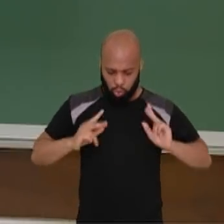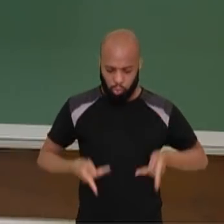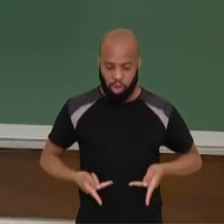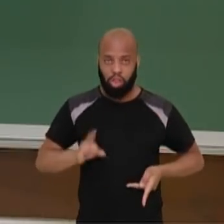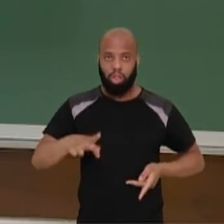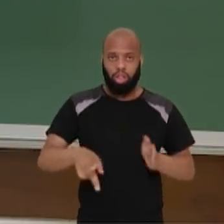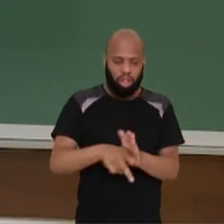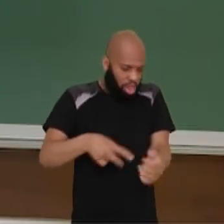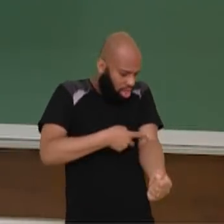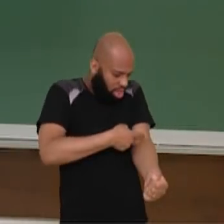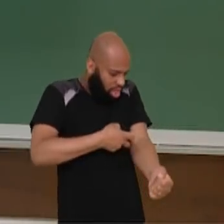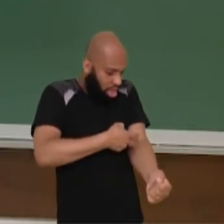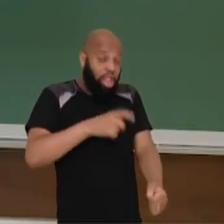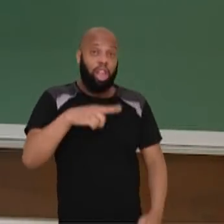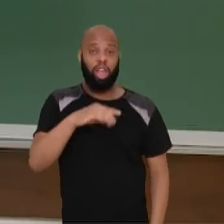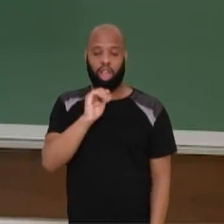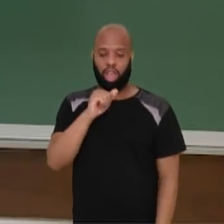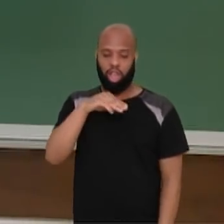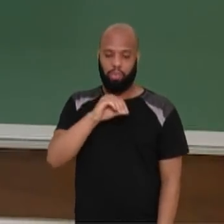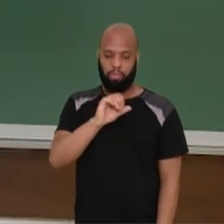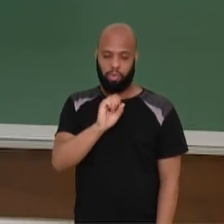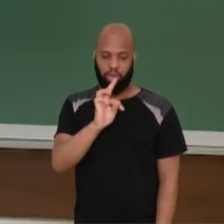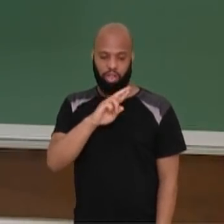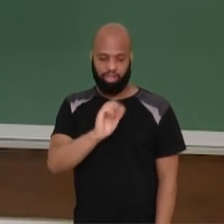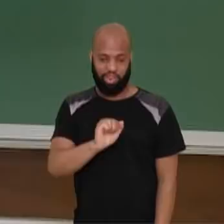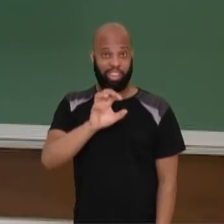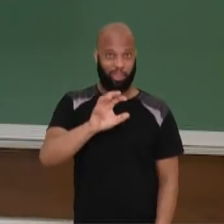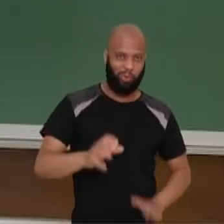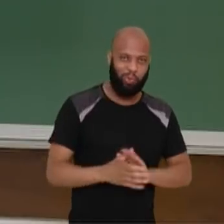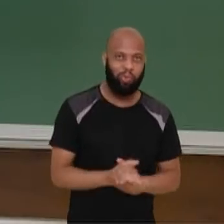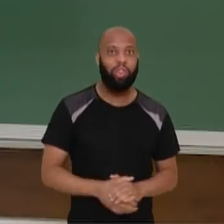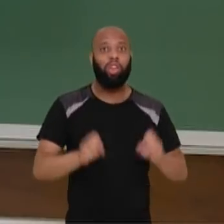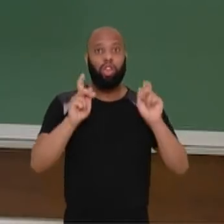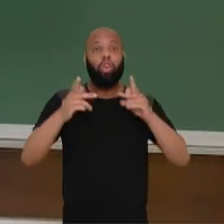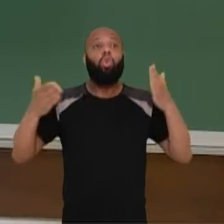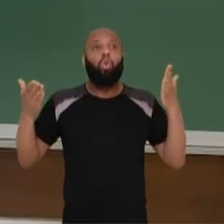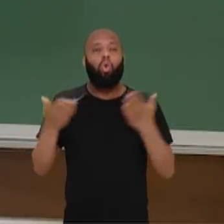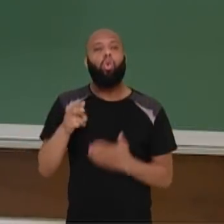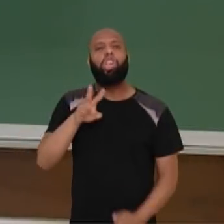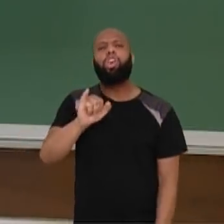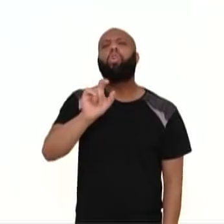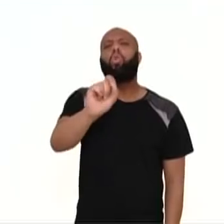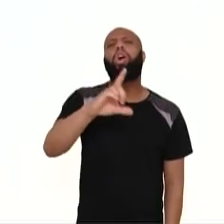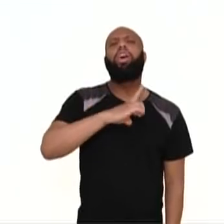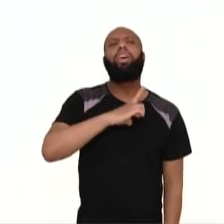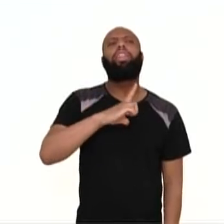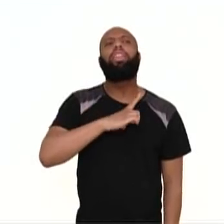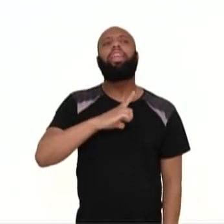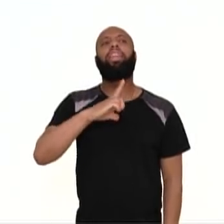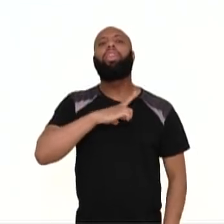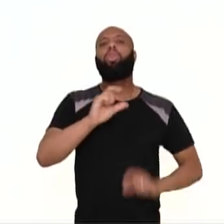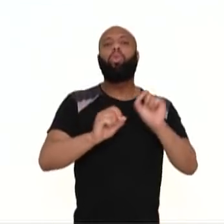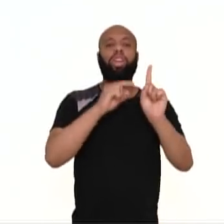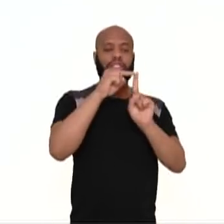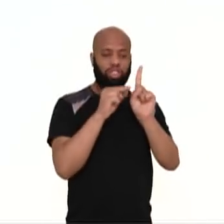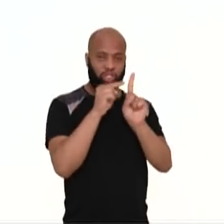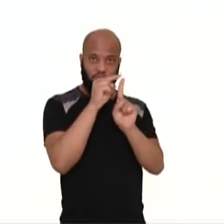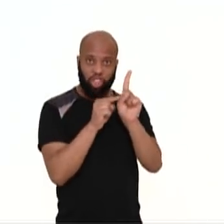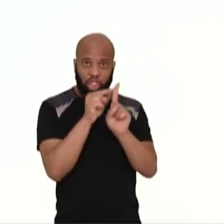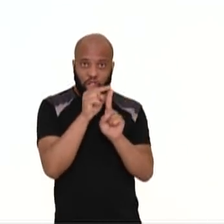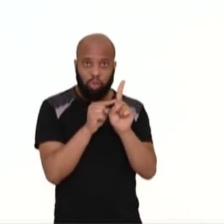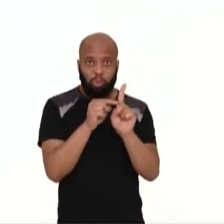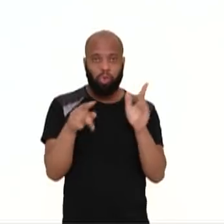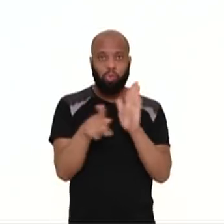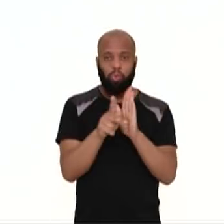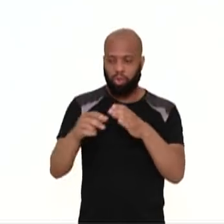seringa que você tira na hora de um exame, certo? Isso é a amostra. Hoje nós vamos trabalhar com os tipos de